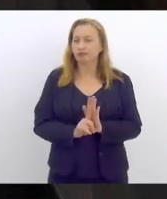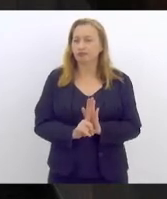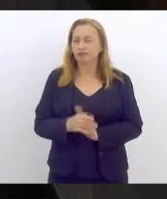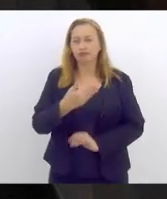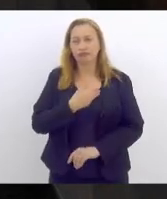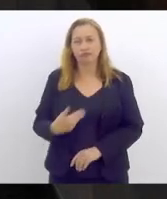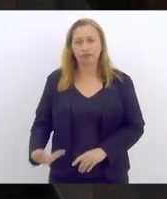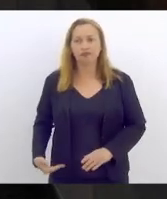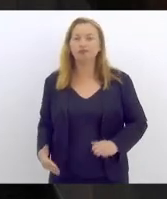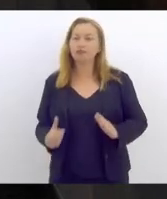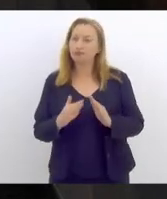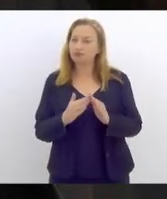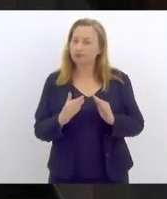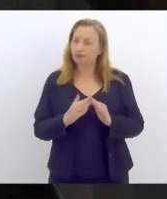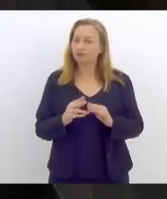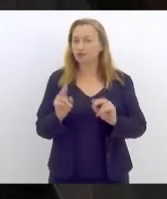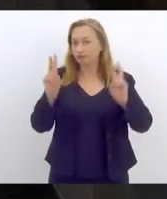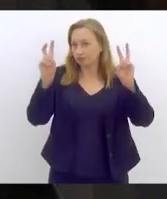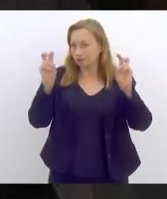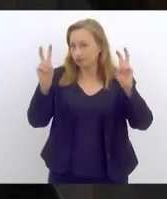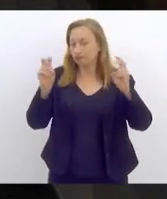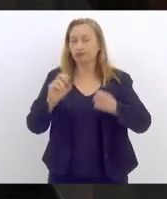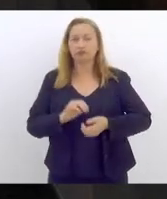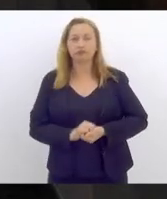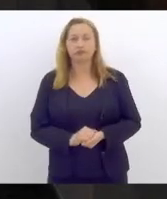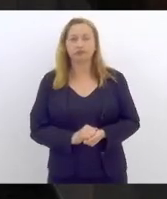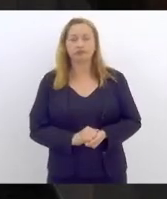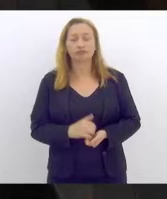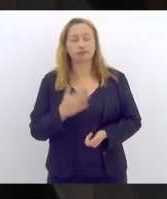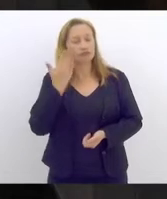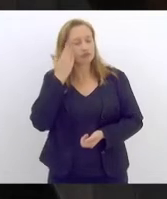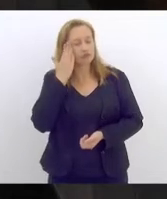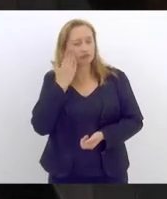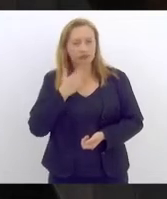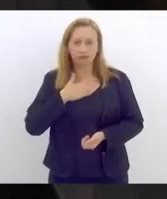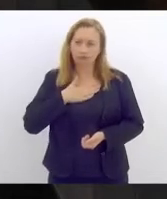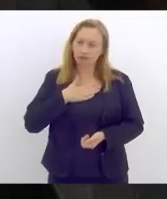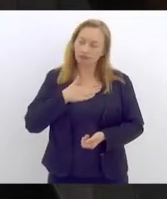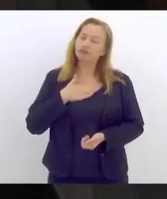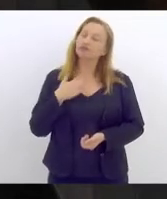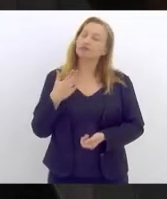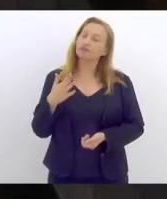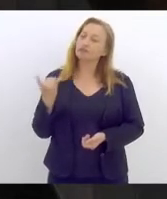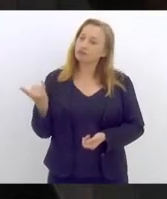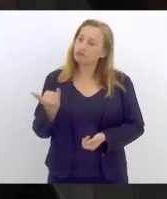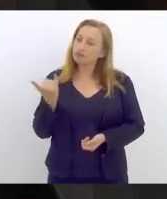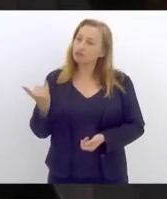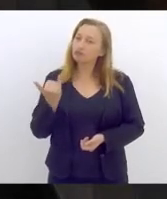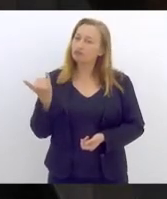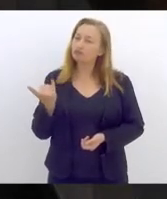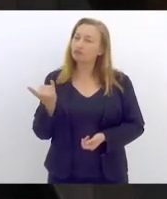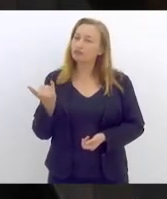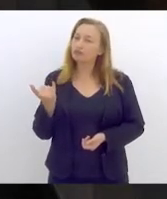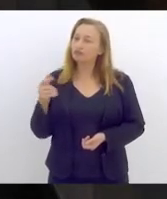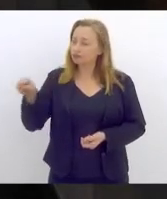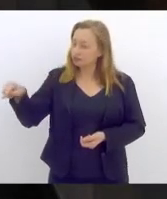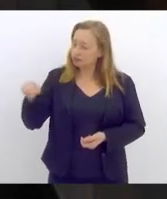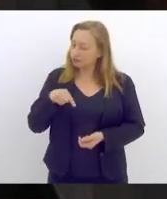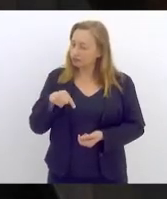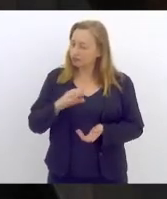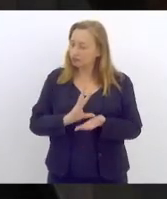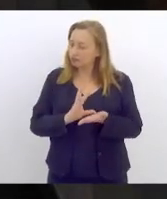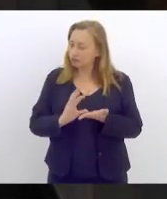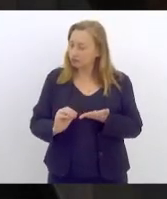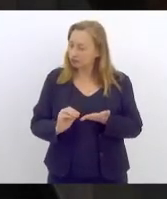do governador na casa sobre esse tema no meu entendimento parece que seria necessário que ele viesse a